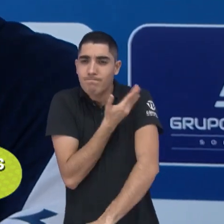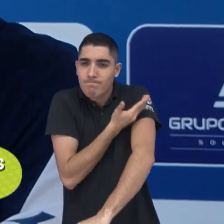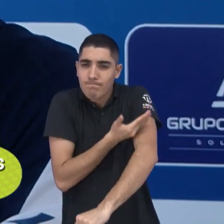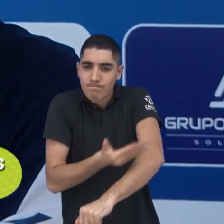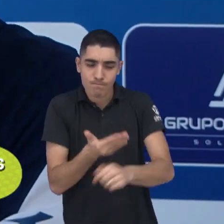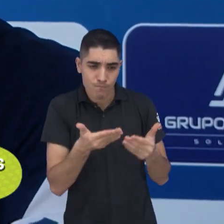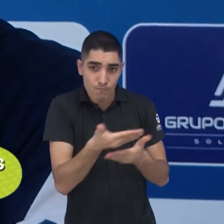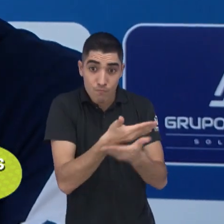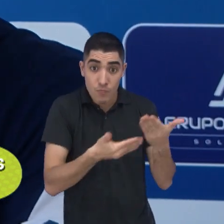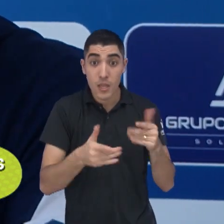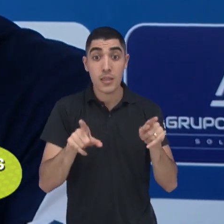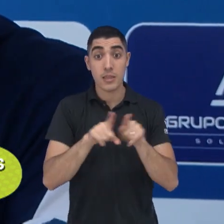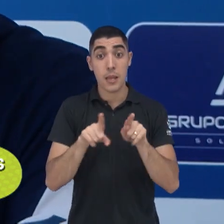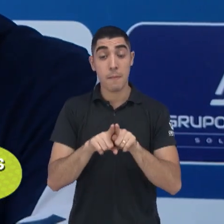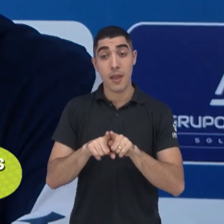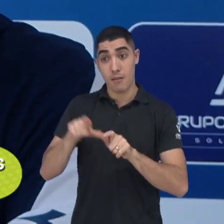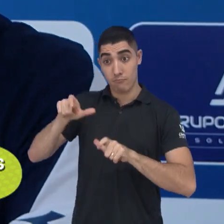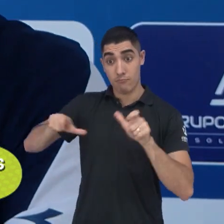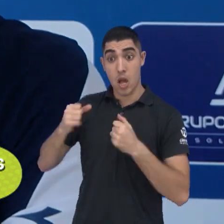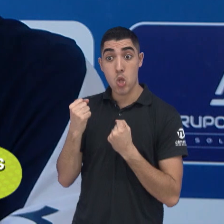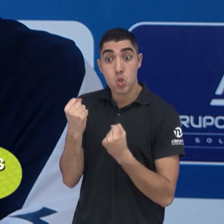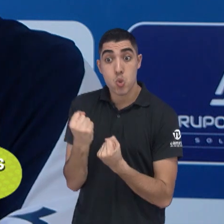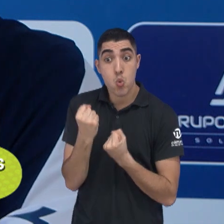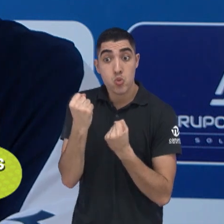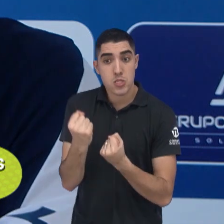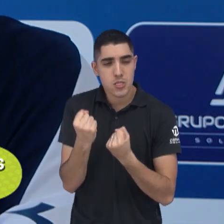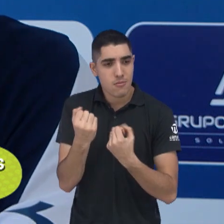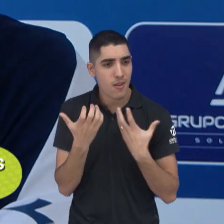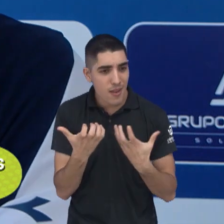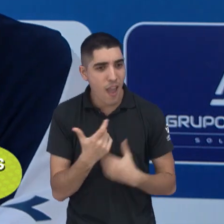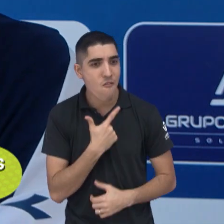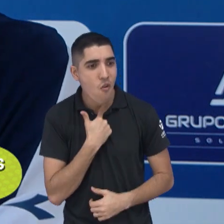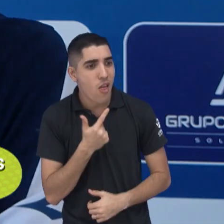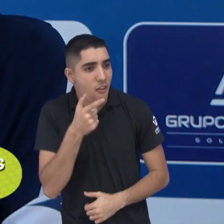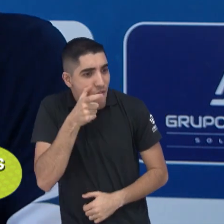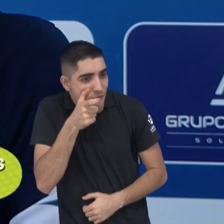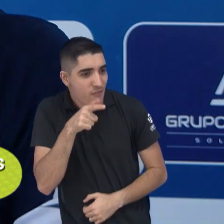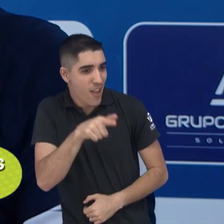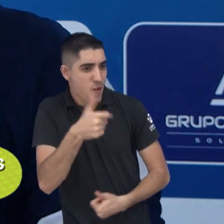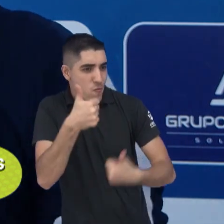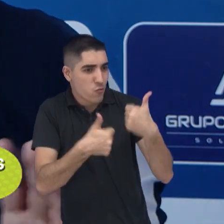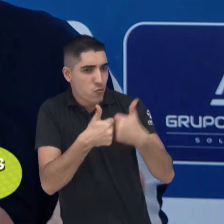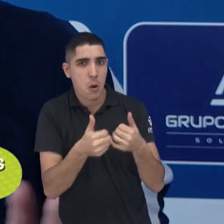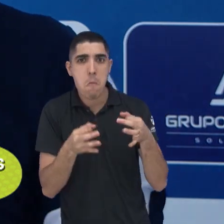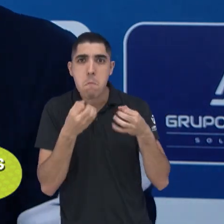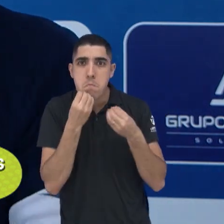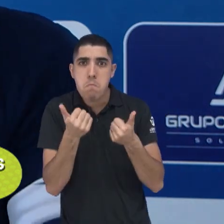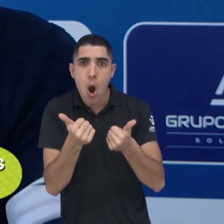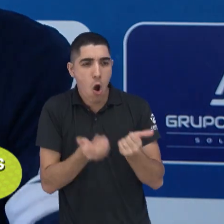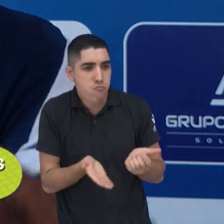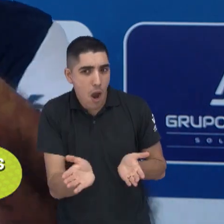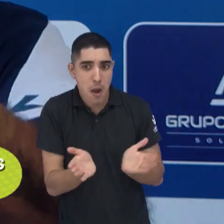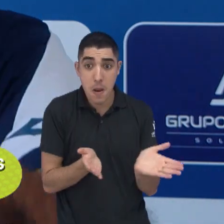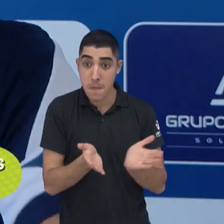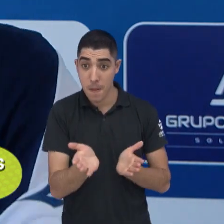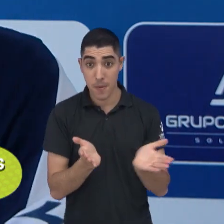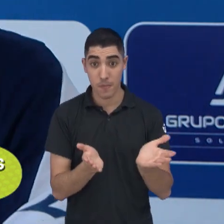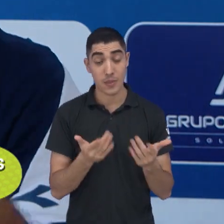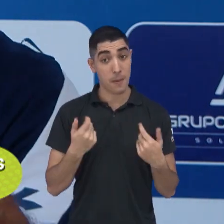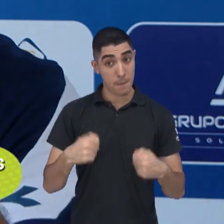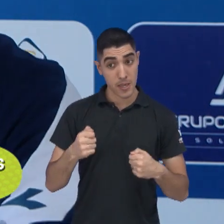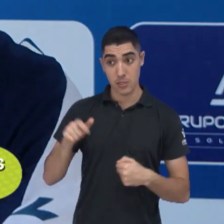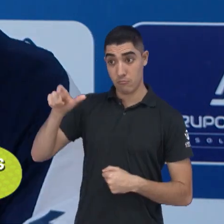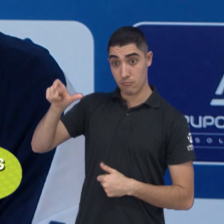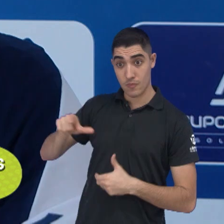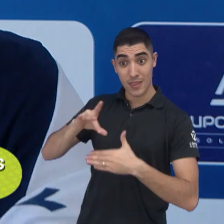o torcedor está esperando, tá precisando ver. Então, montar uma equipe, você tem que ter líderes, você